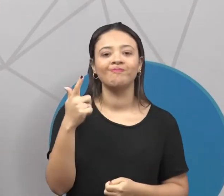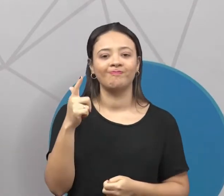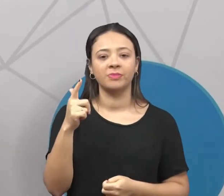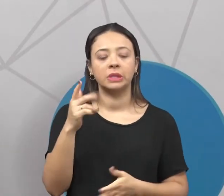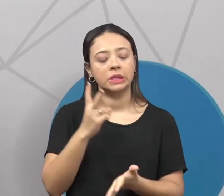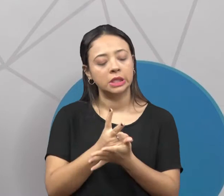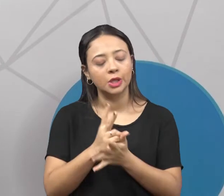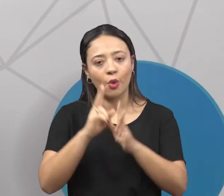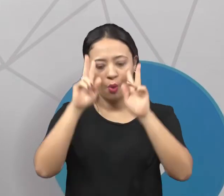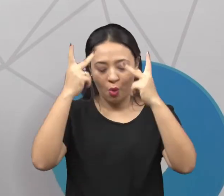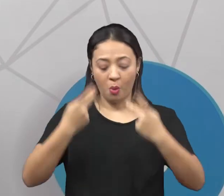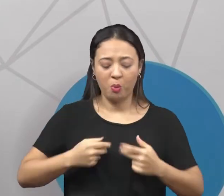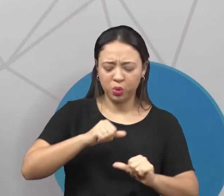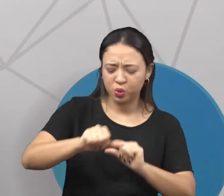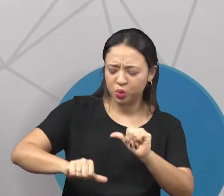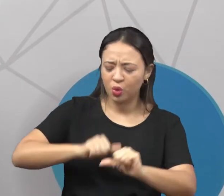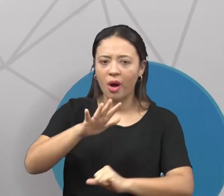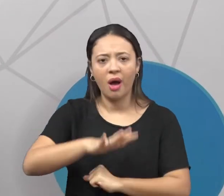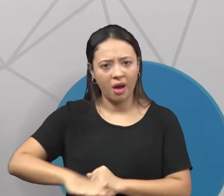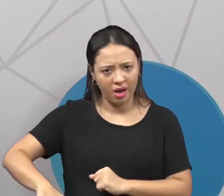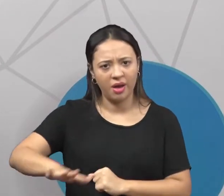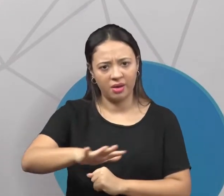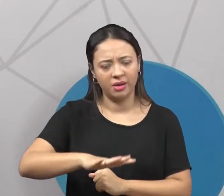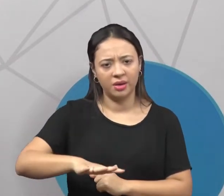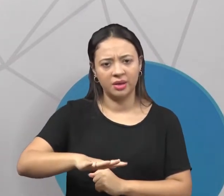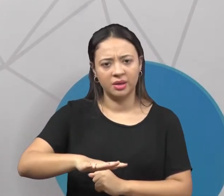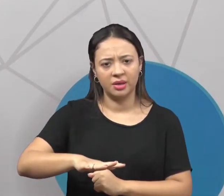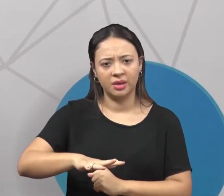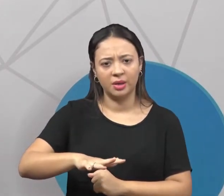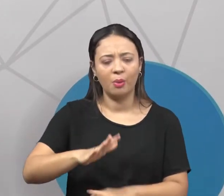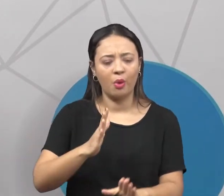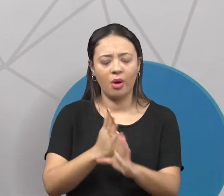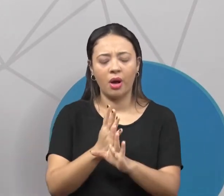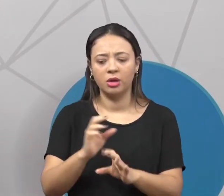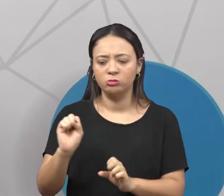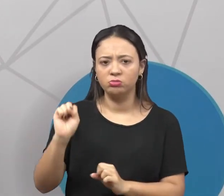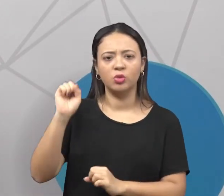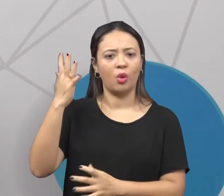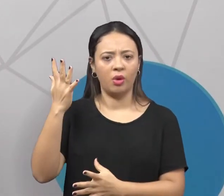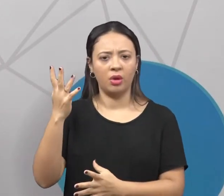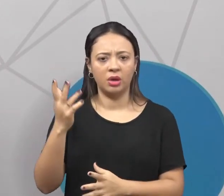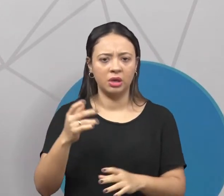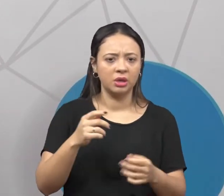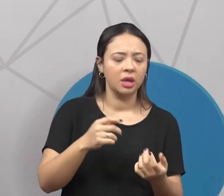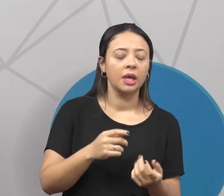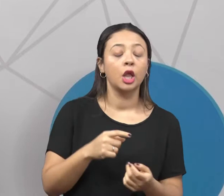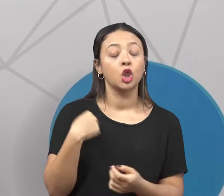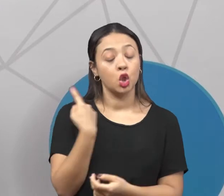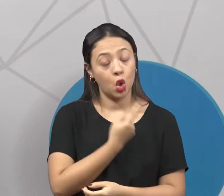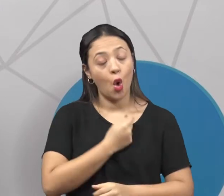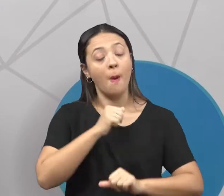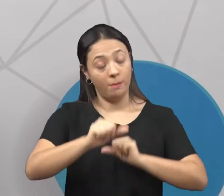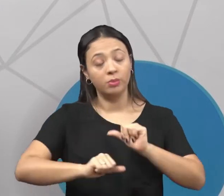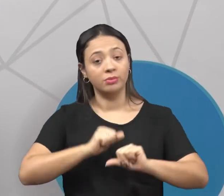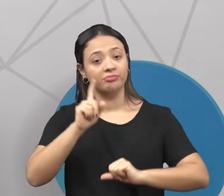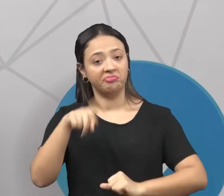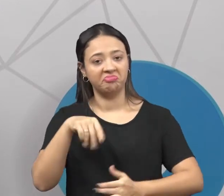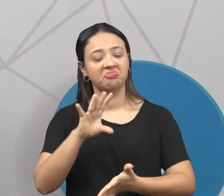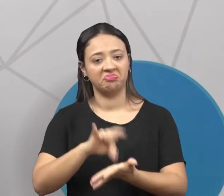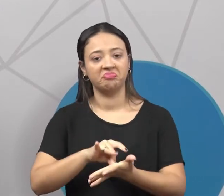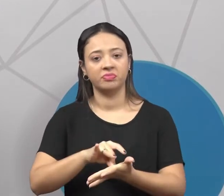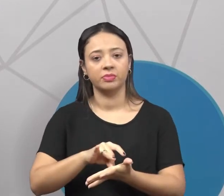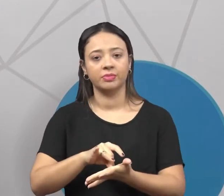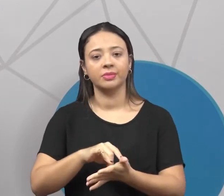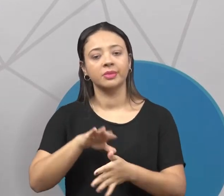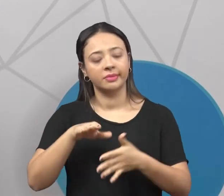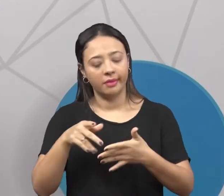ou transforma o espaço geográfico, né, ele, através das suas ações, ele está modificando. E essa paisagem humanizada